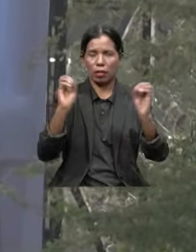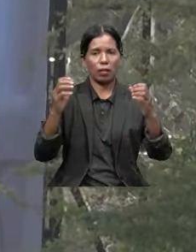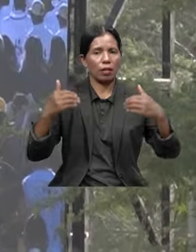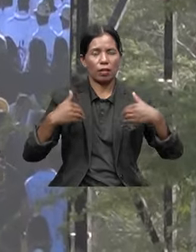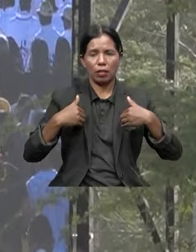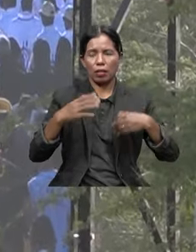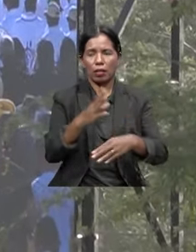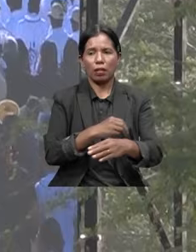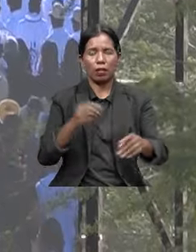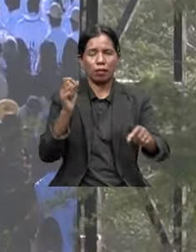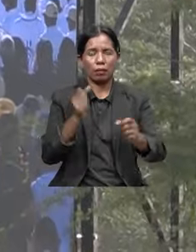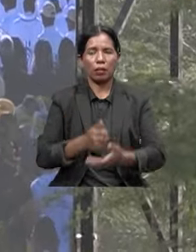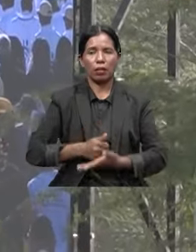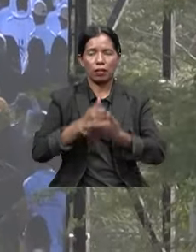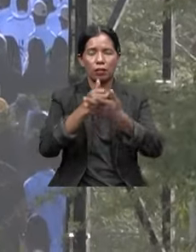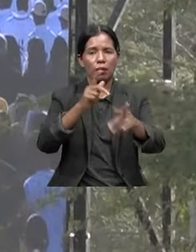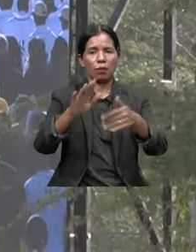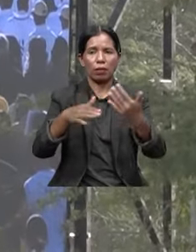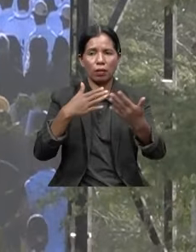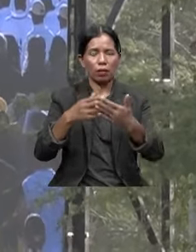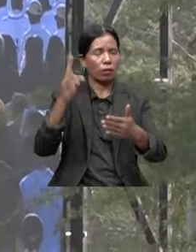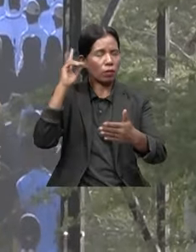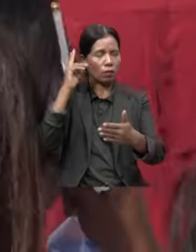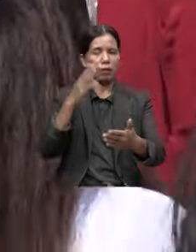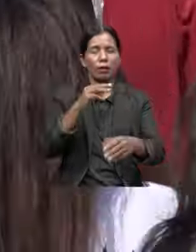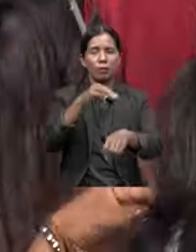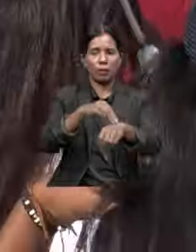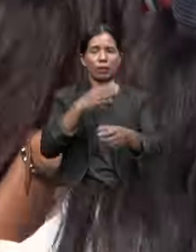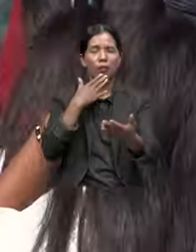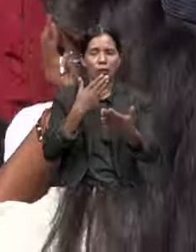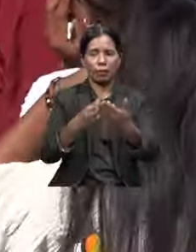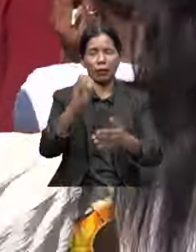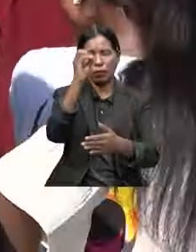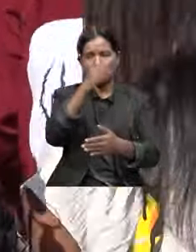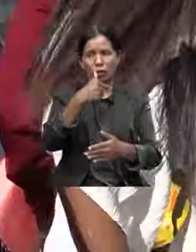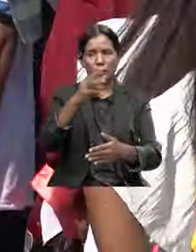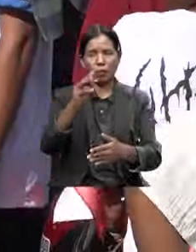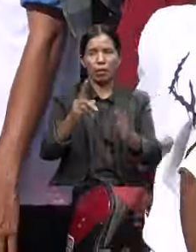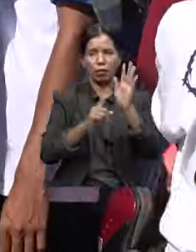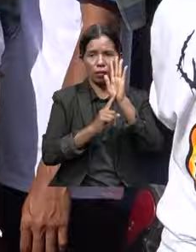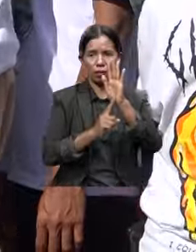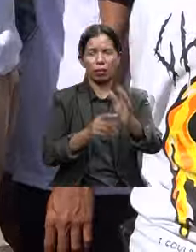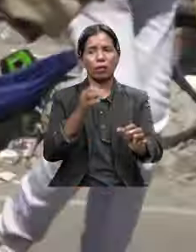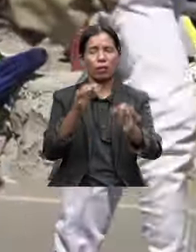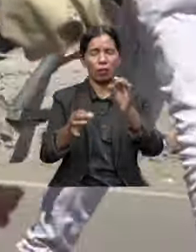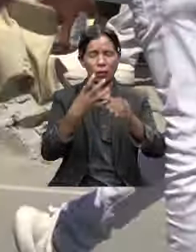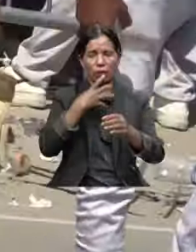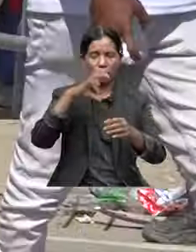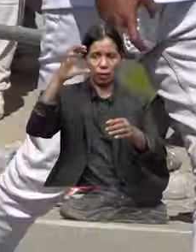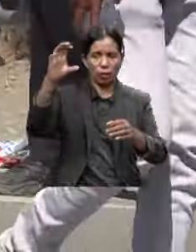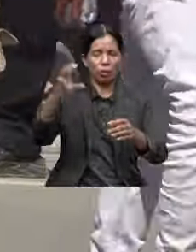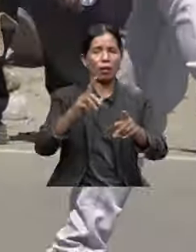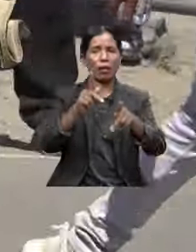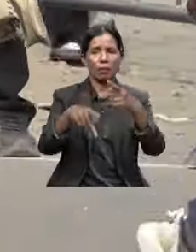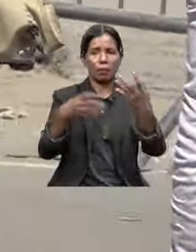diak, hodi bele facilita peregrino sira rona missa hodiak. Observação ziemen mos a tudo kata, mas que romanas, mebe